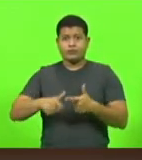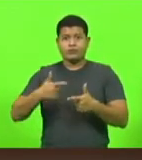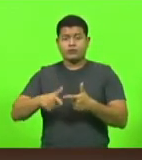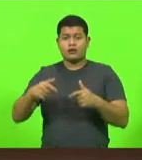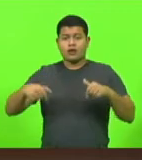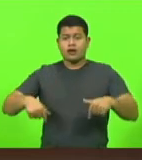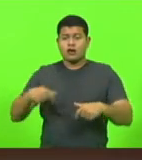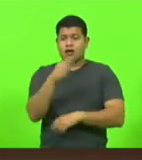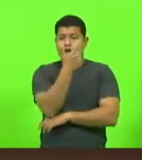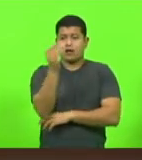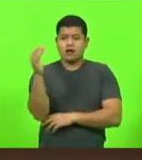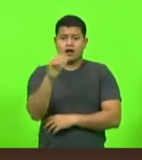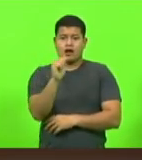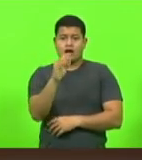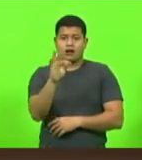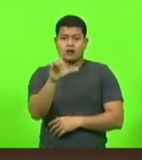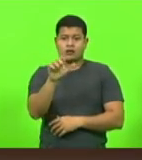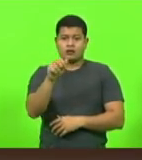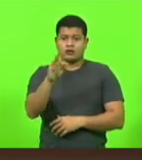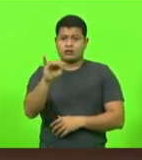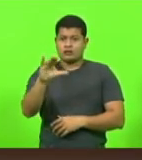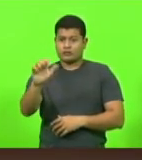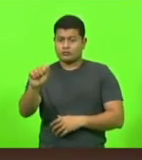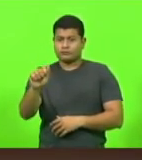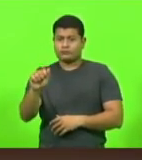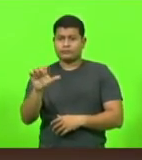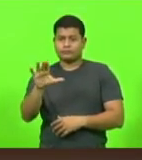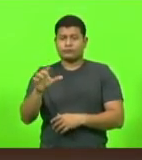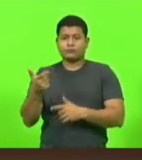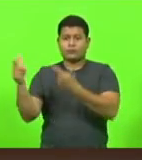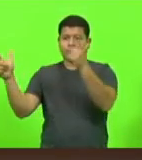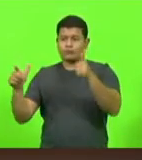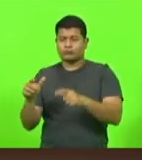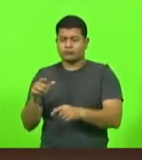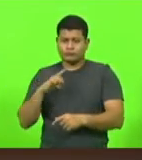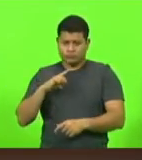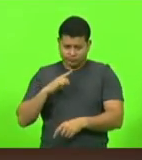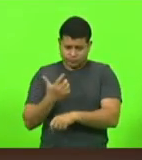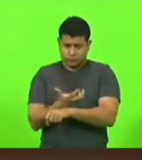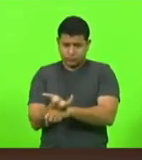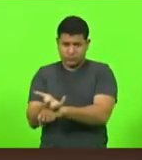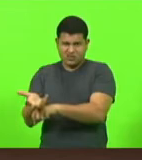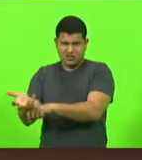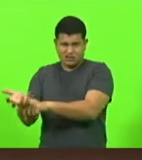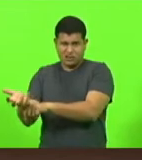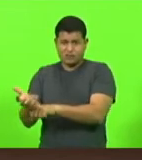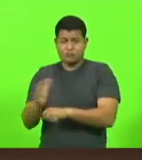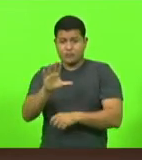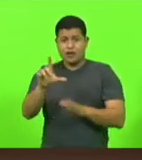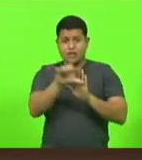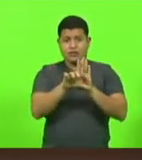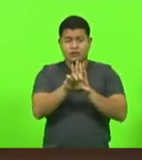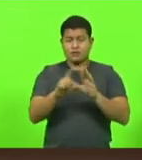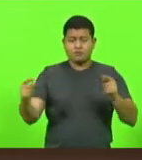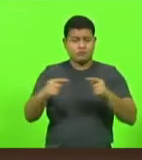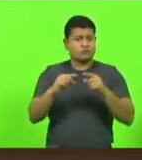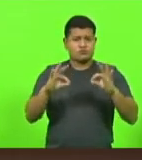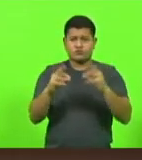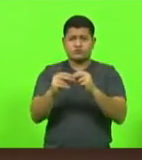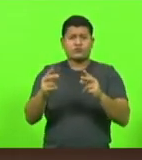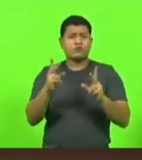outros estados não se tem Mata Atlântica, tem Cerrado, mas a legislação, ela trata tudo igual. E tem mais ainda, as